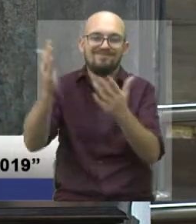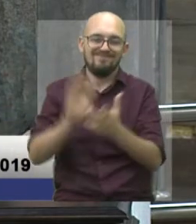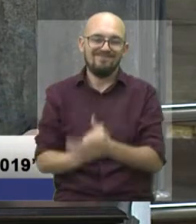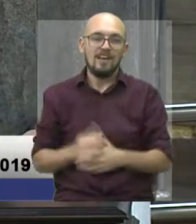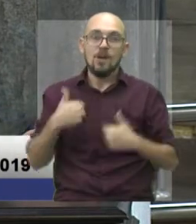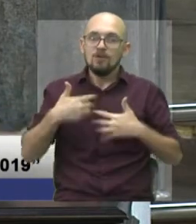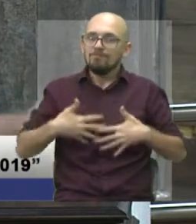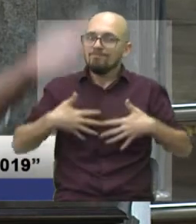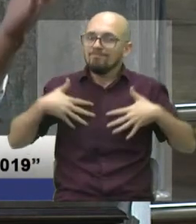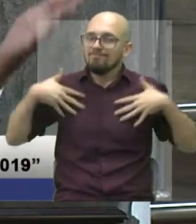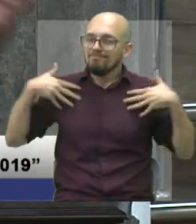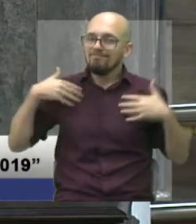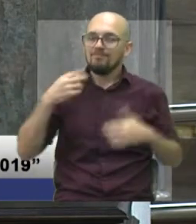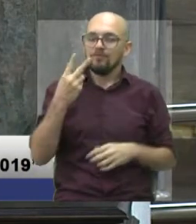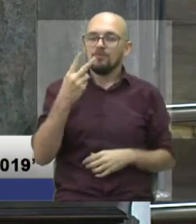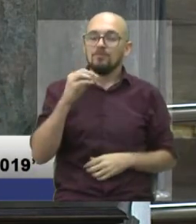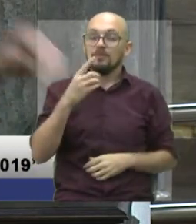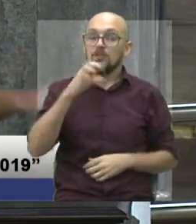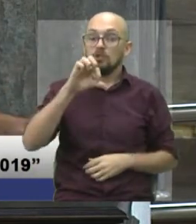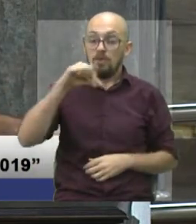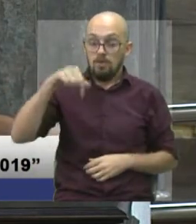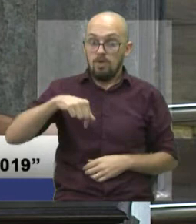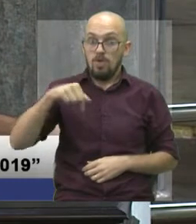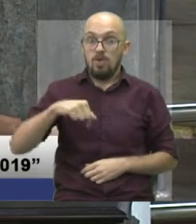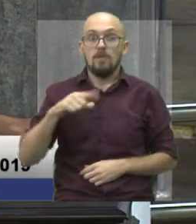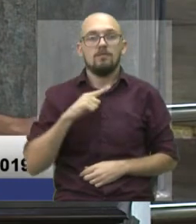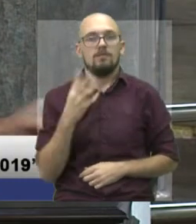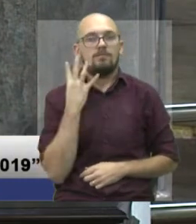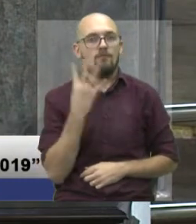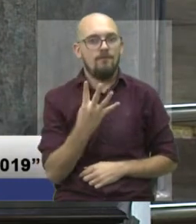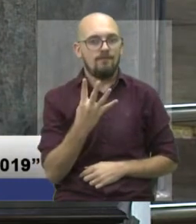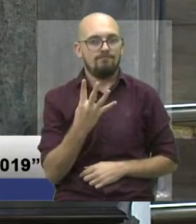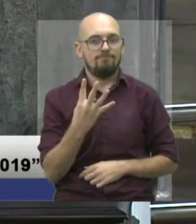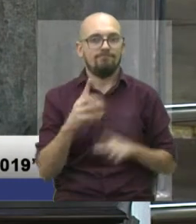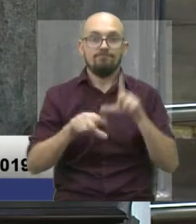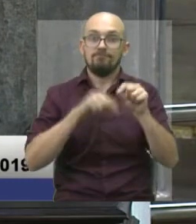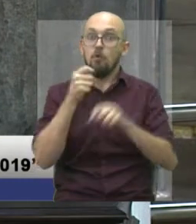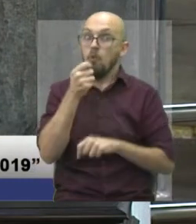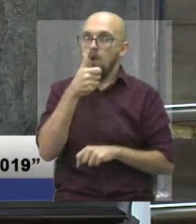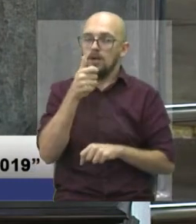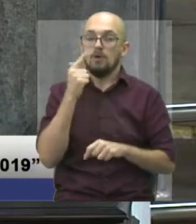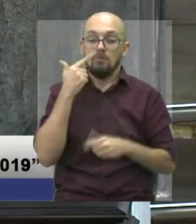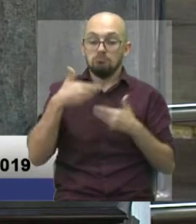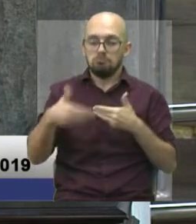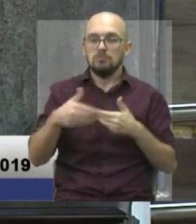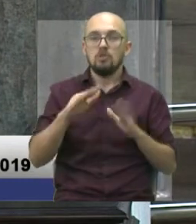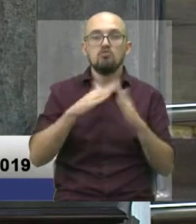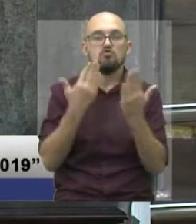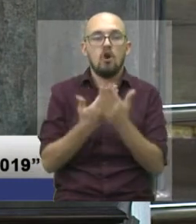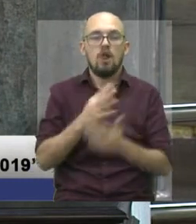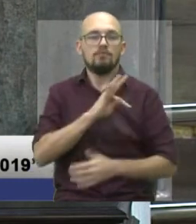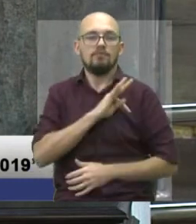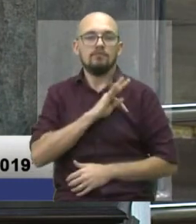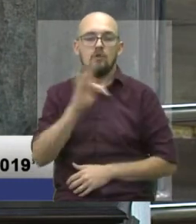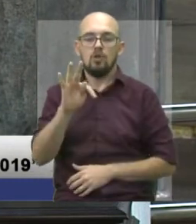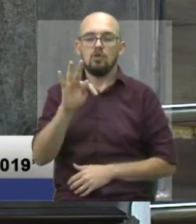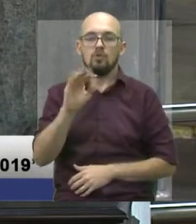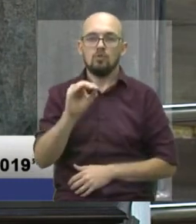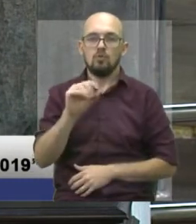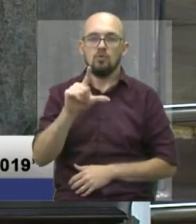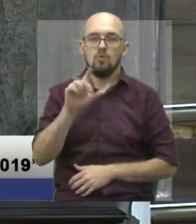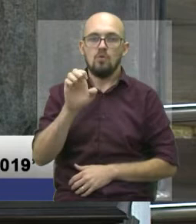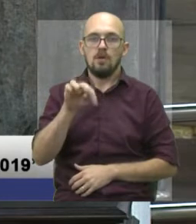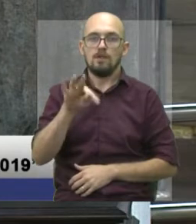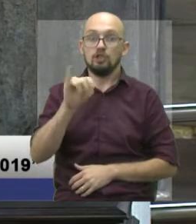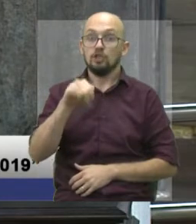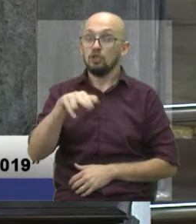professor, em 2019, temos 4 pré-finalistas. Uma da escola estadual, Dr. Tolentino Miraglia, também nunca nós